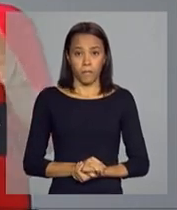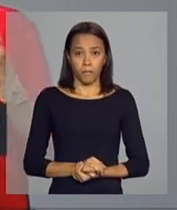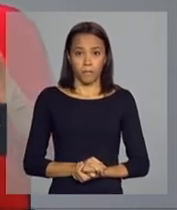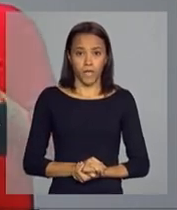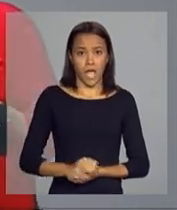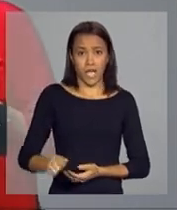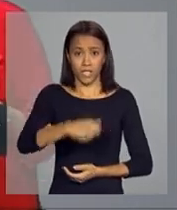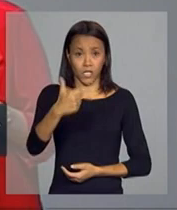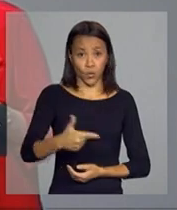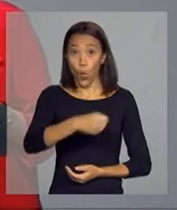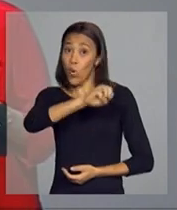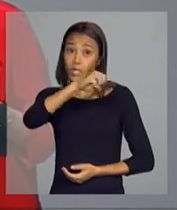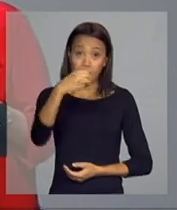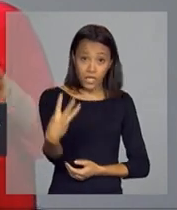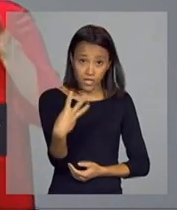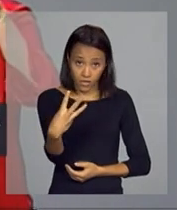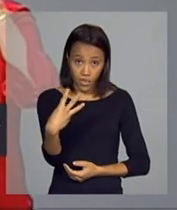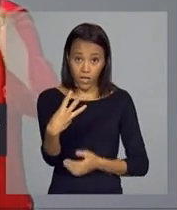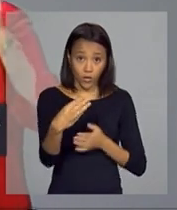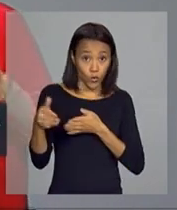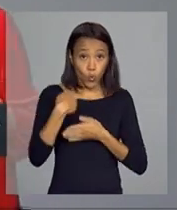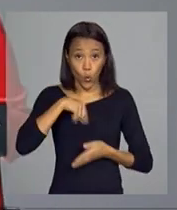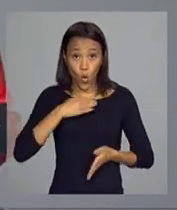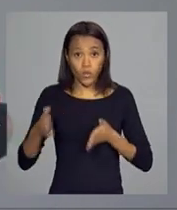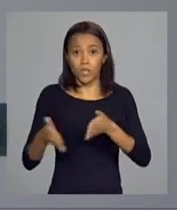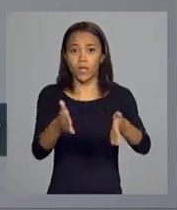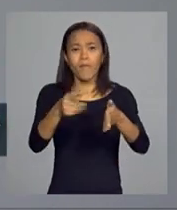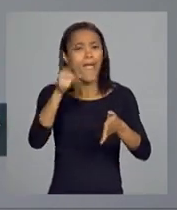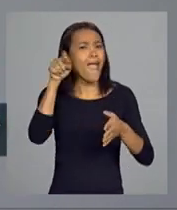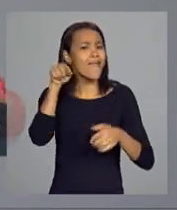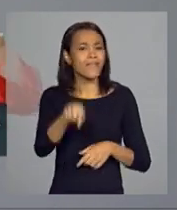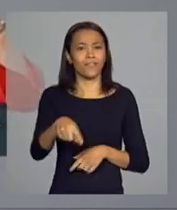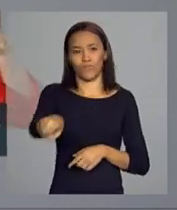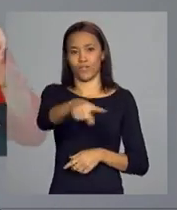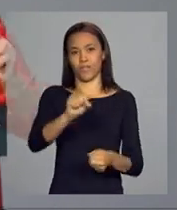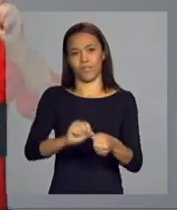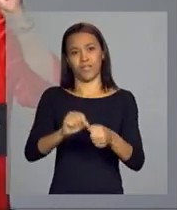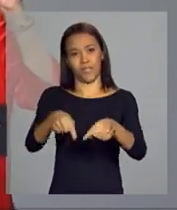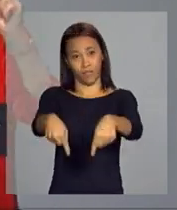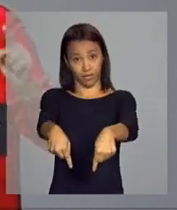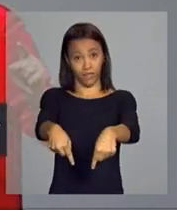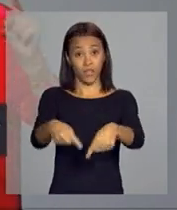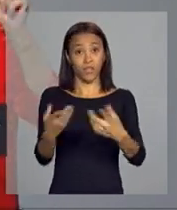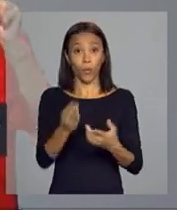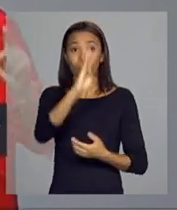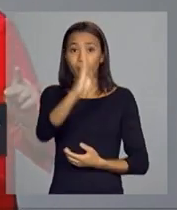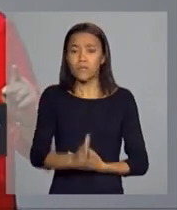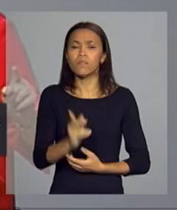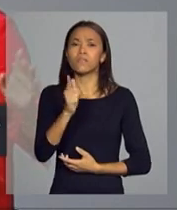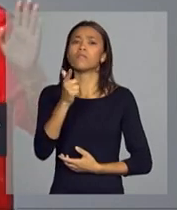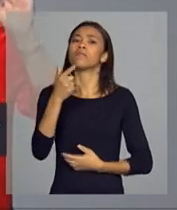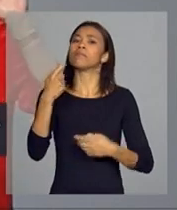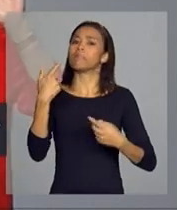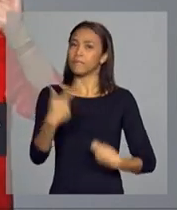A segunda ou terceira etapa do nosso caminho é isso que vocês fizeram. O Brasil tem de